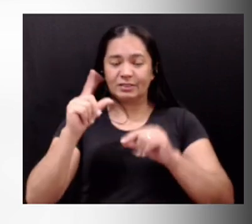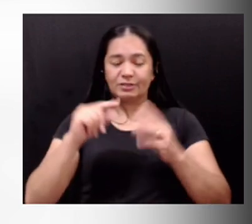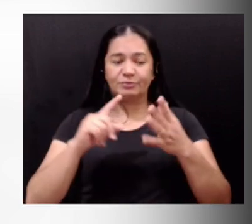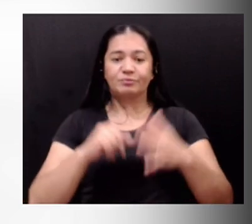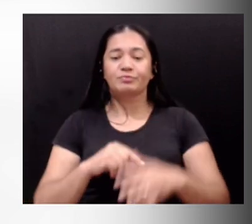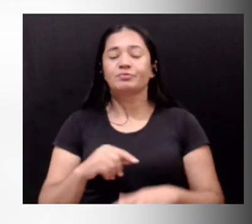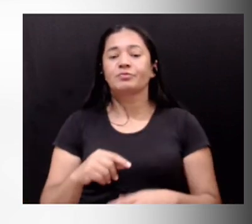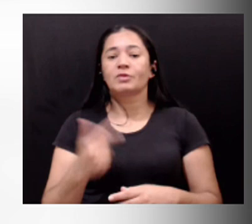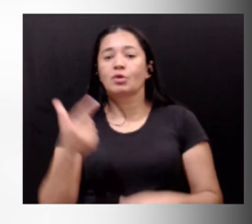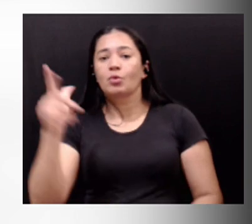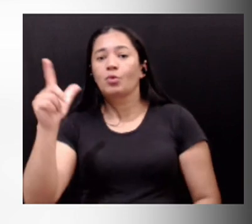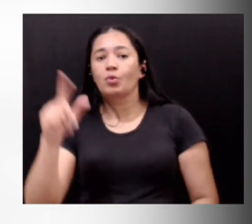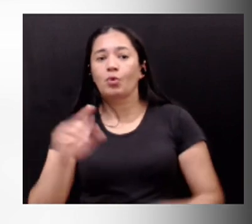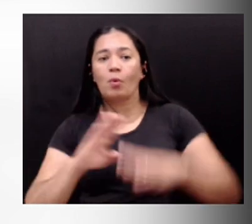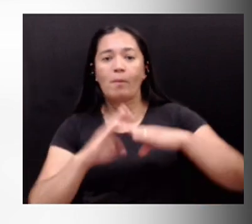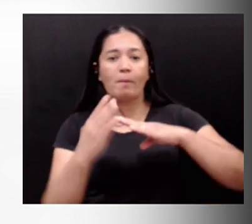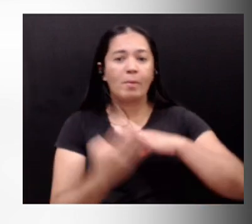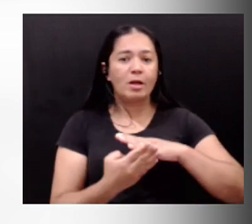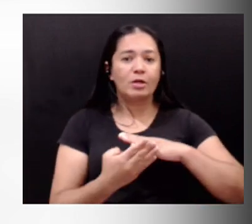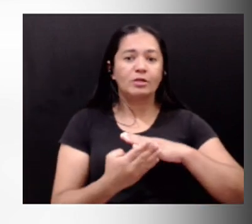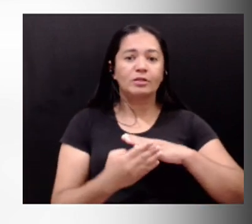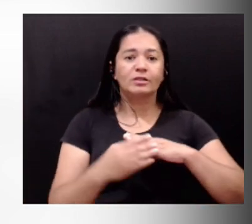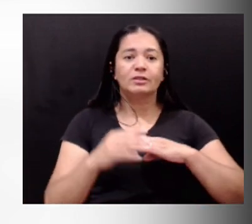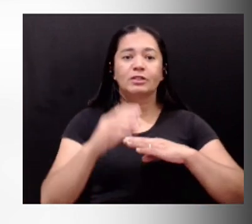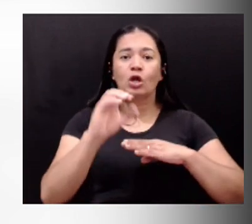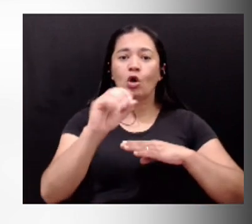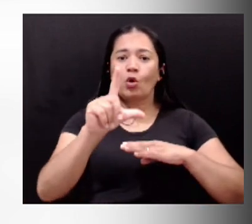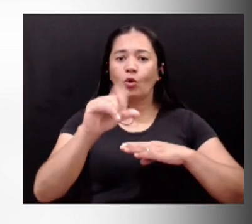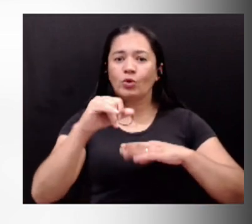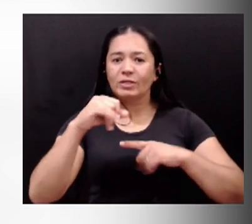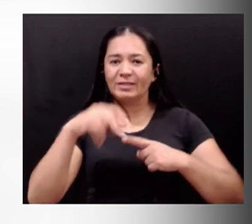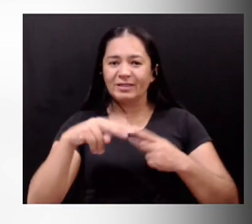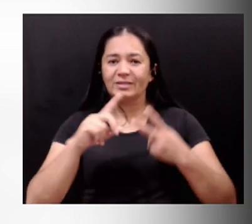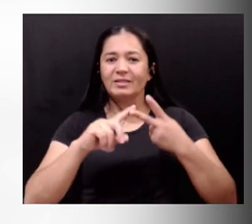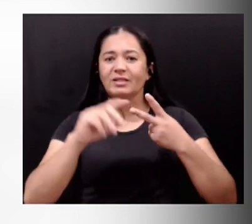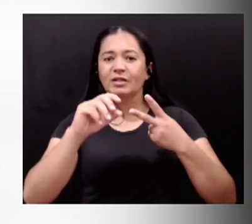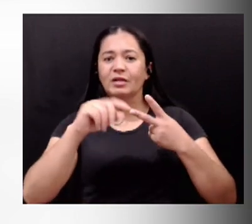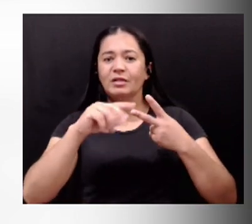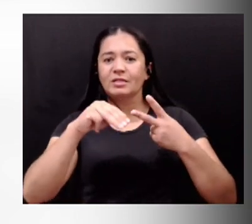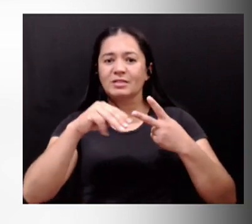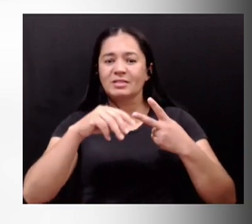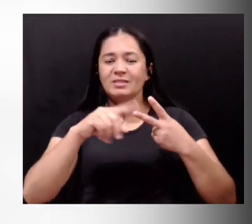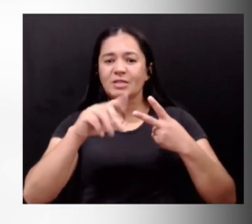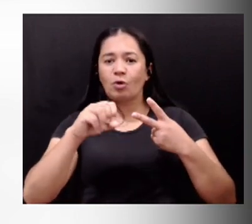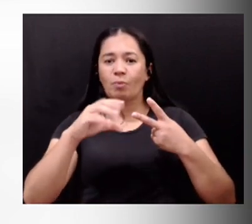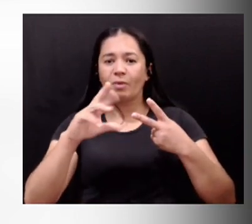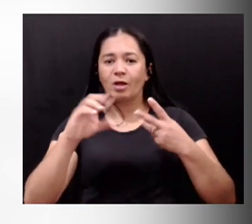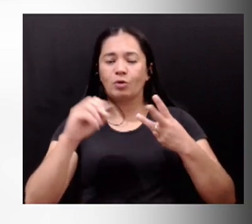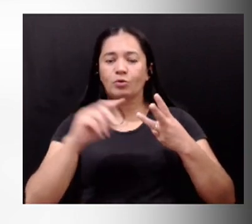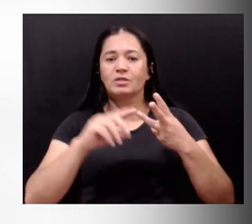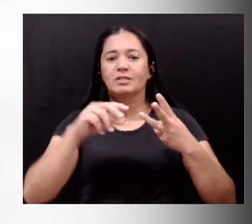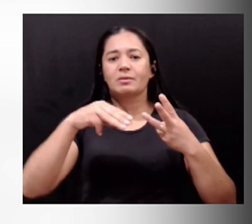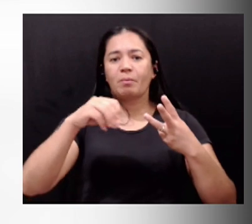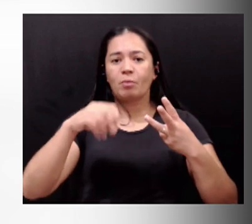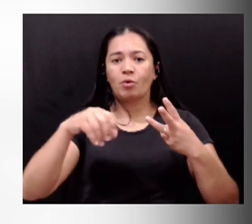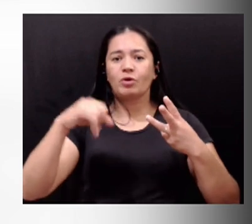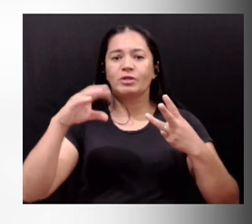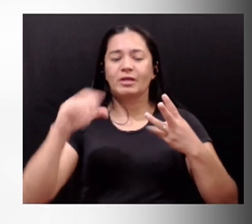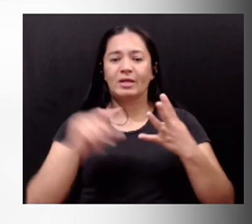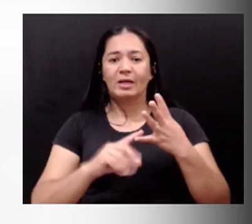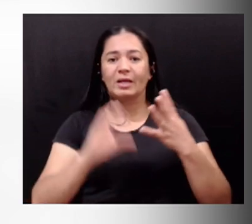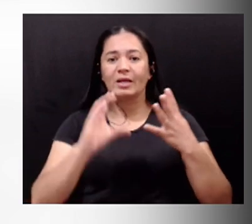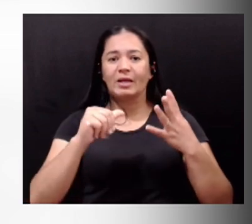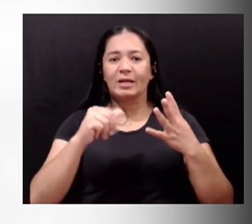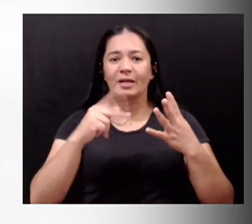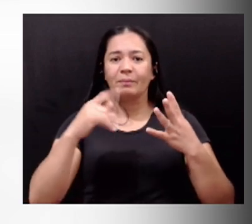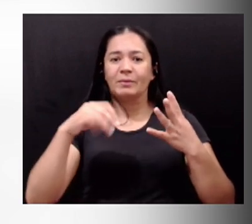onde preocupa, Jardim Eulina, Jardim São Marcos, Jardim Santa Mônica, Jardim Campineiro, Vila